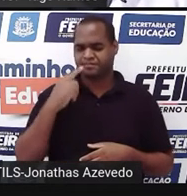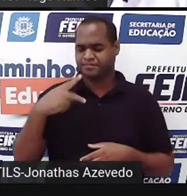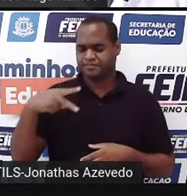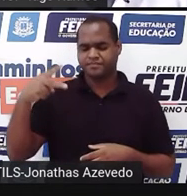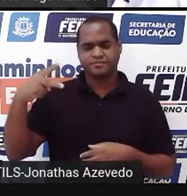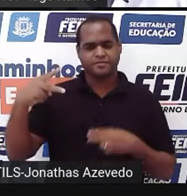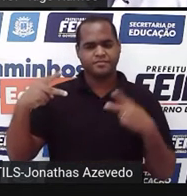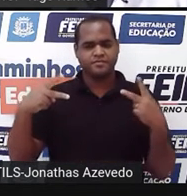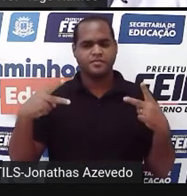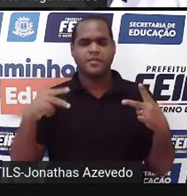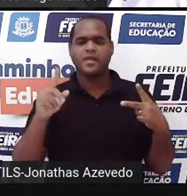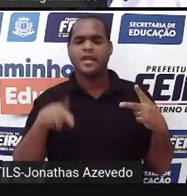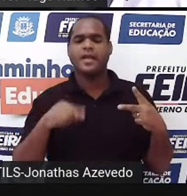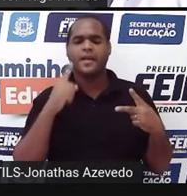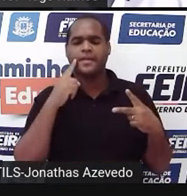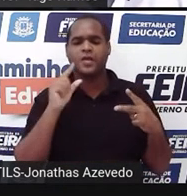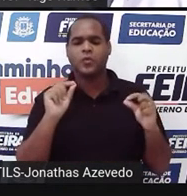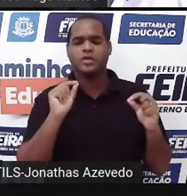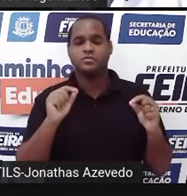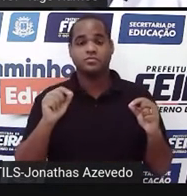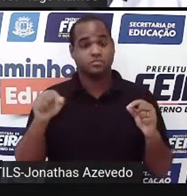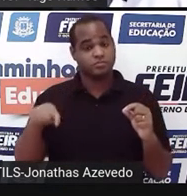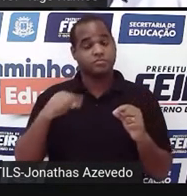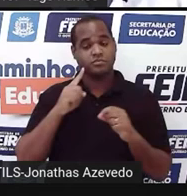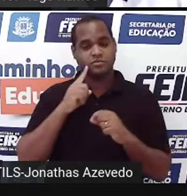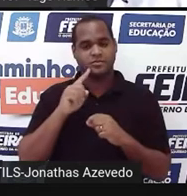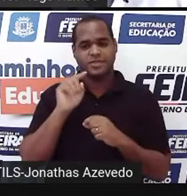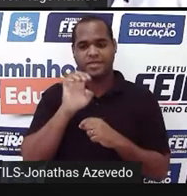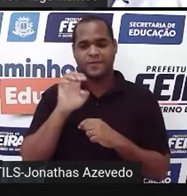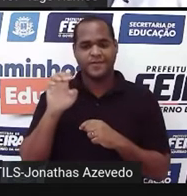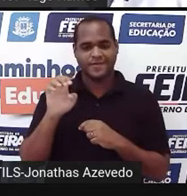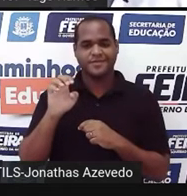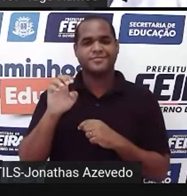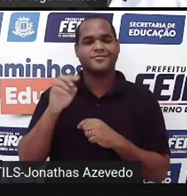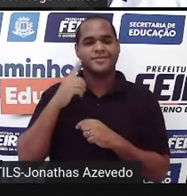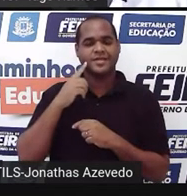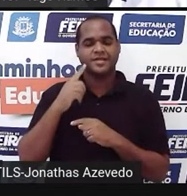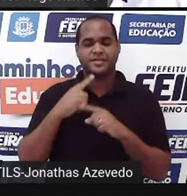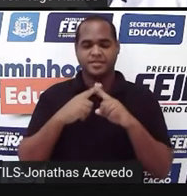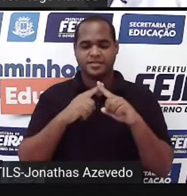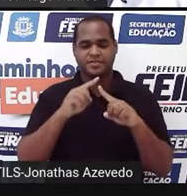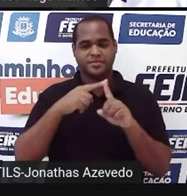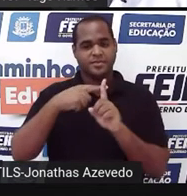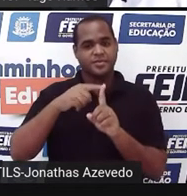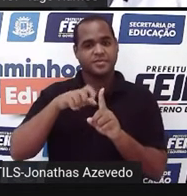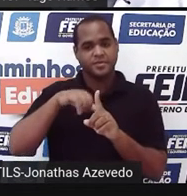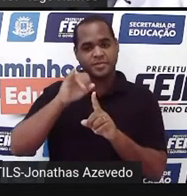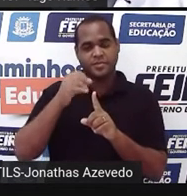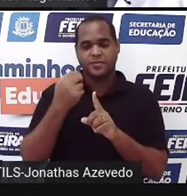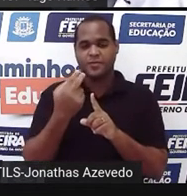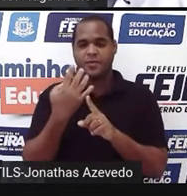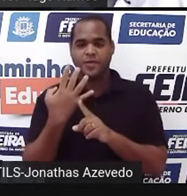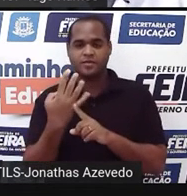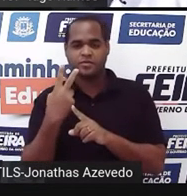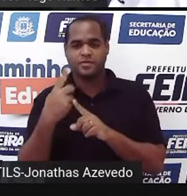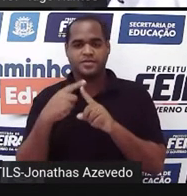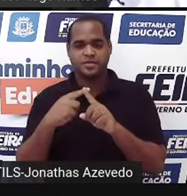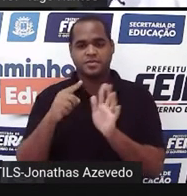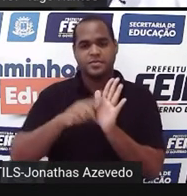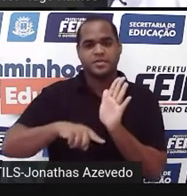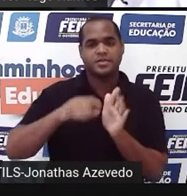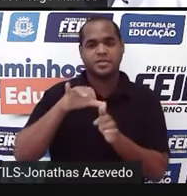é a solução para as equações x + y = 4 e 2x